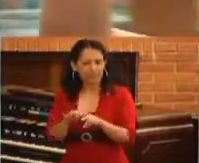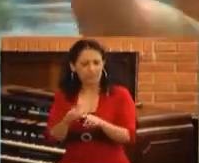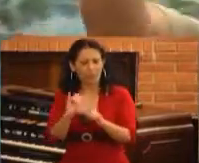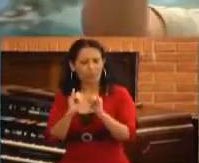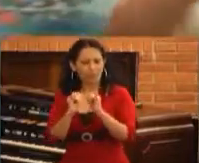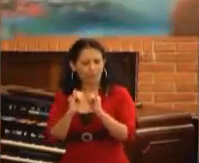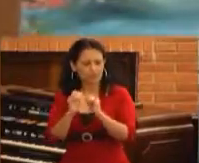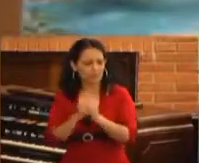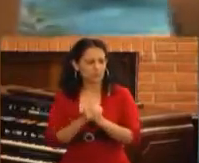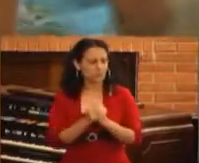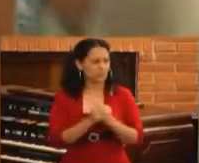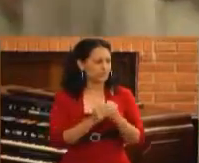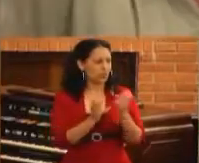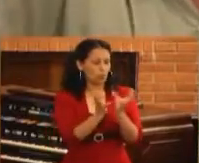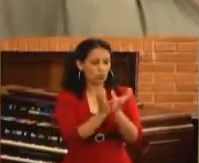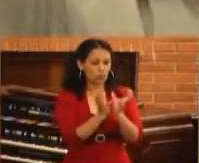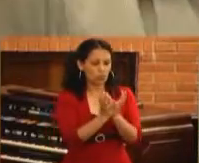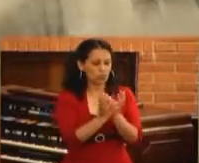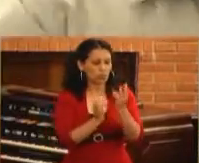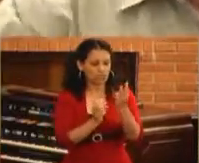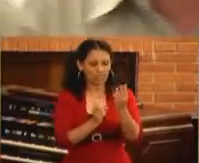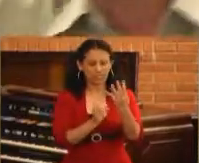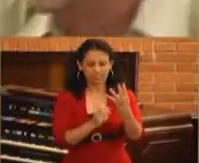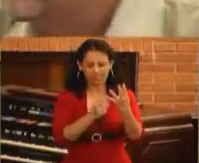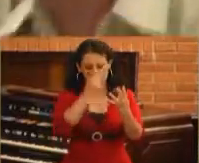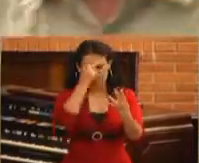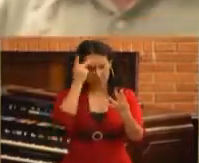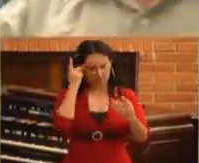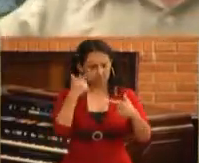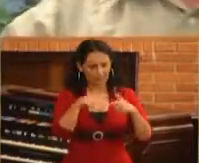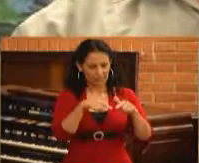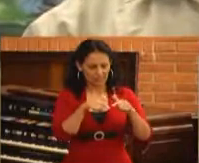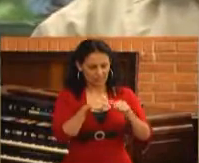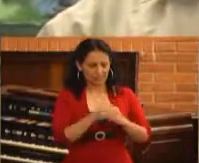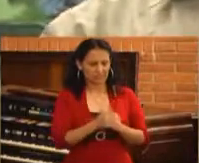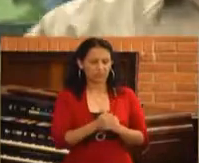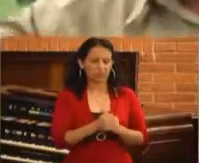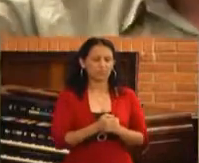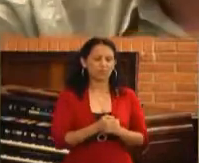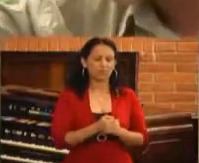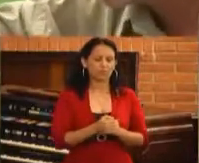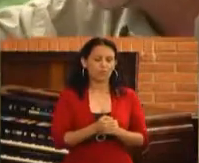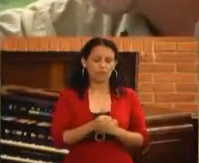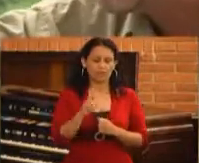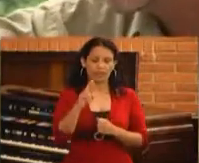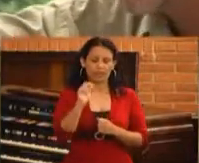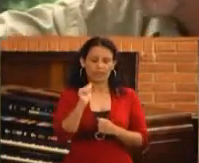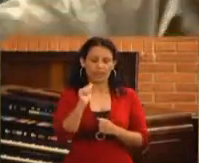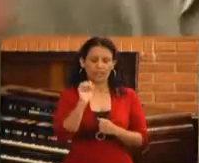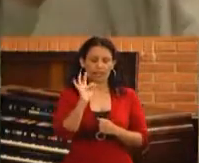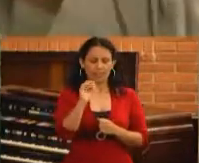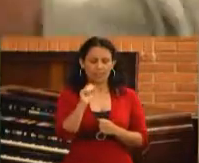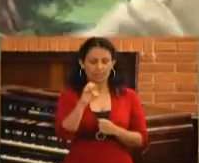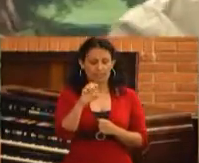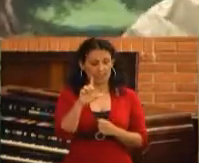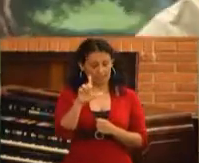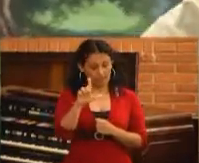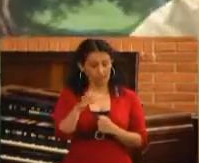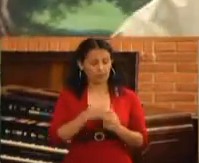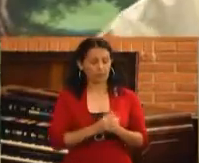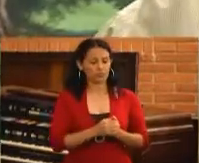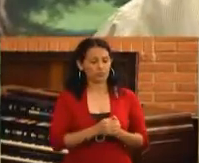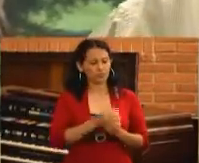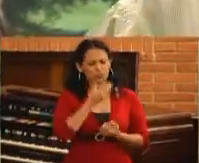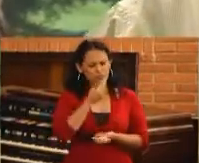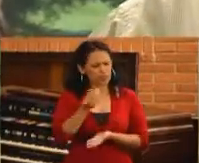aqui, o Marcos Salles, essa turma que está gravando, eles sofrem. Que são um reino poderoso